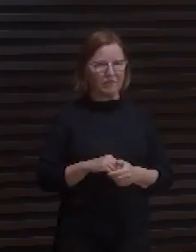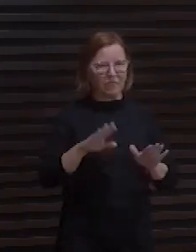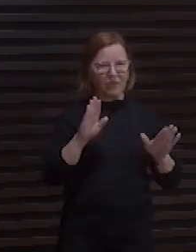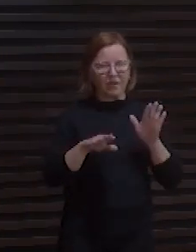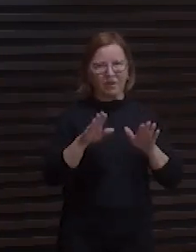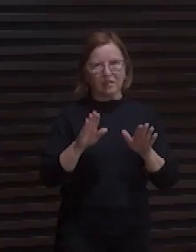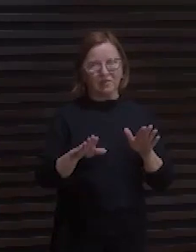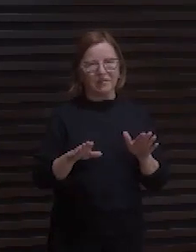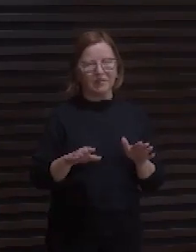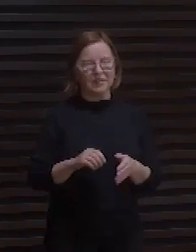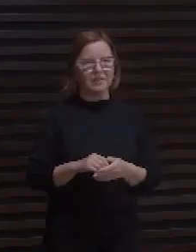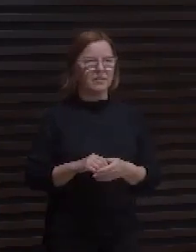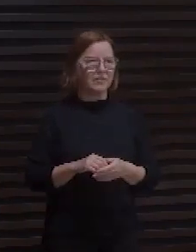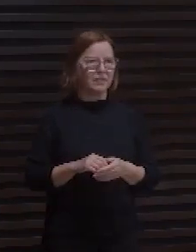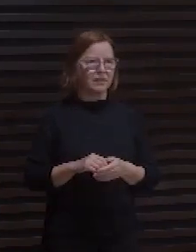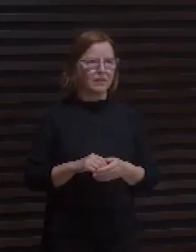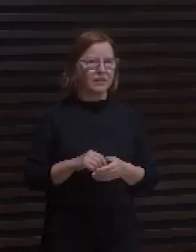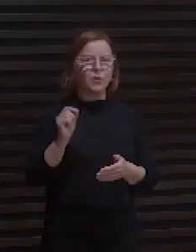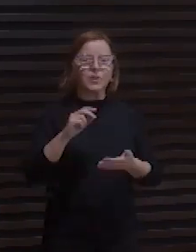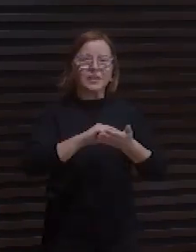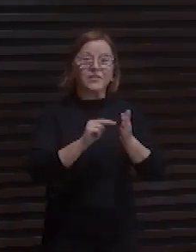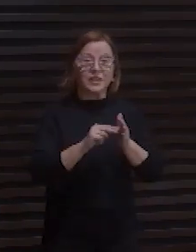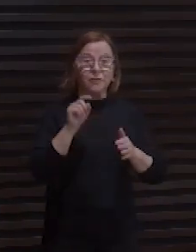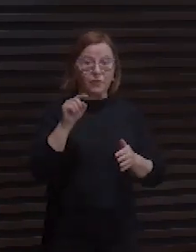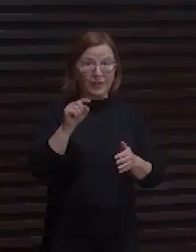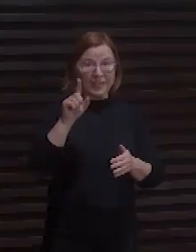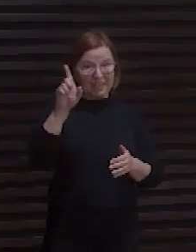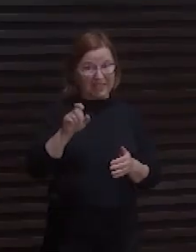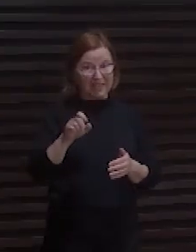Talvez, o que é você ser uma boa influência?